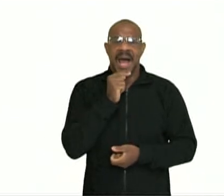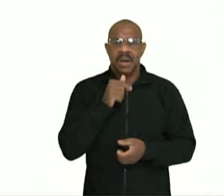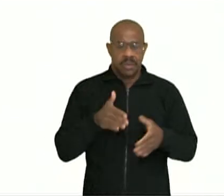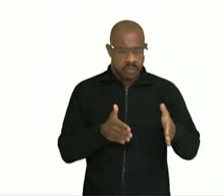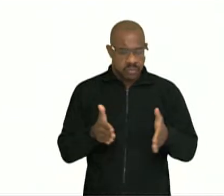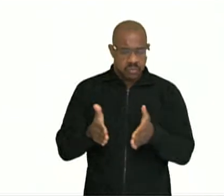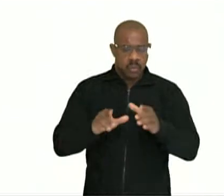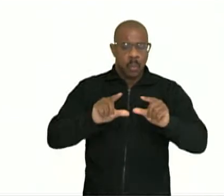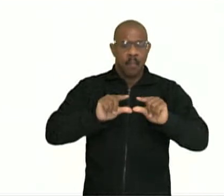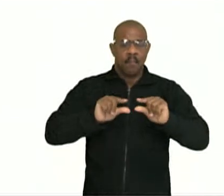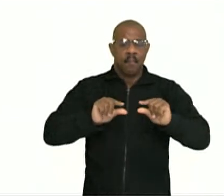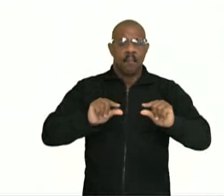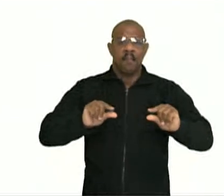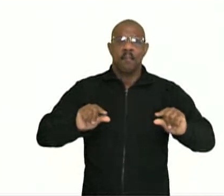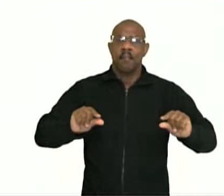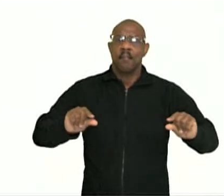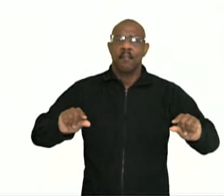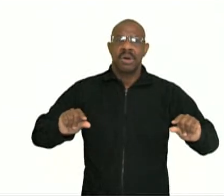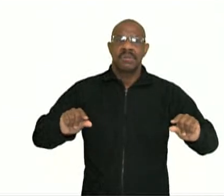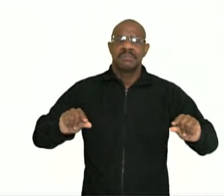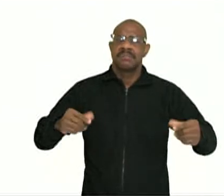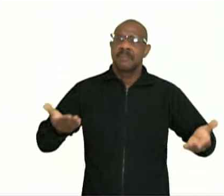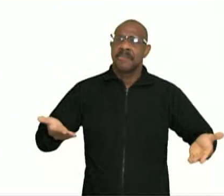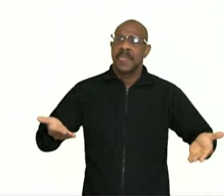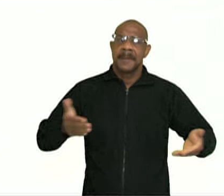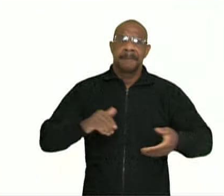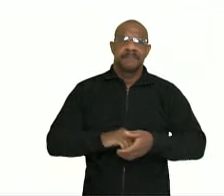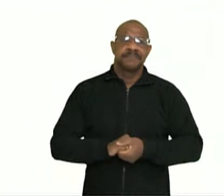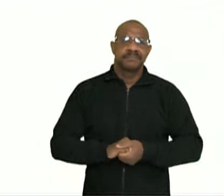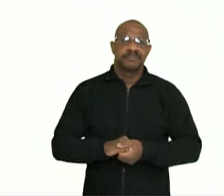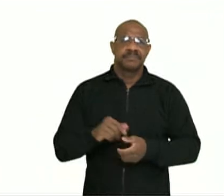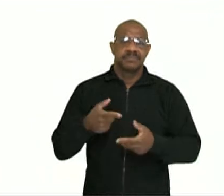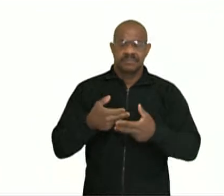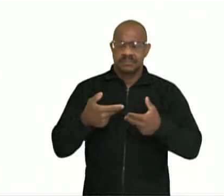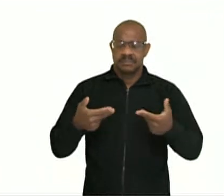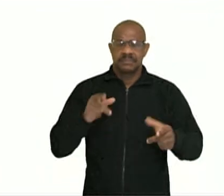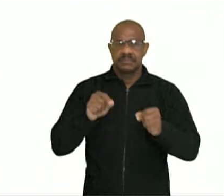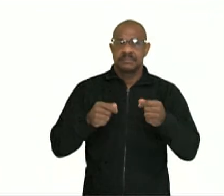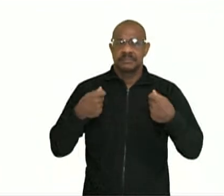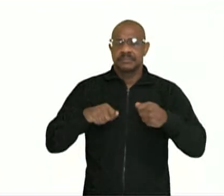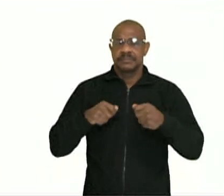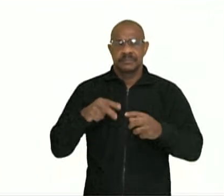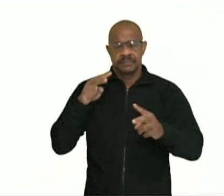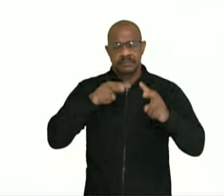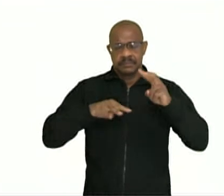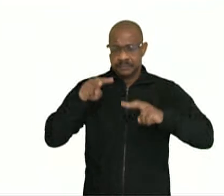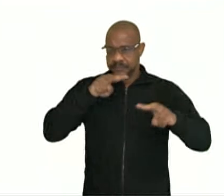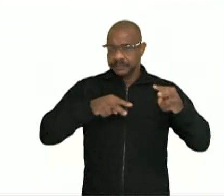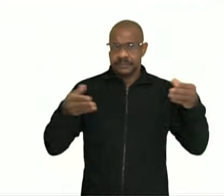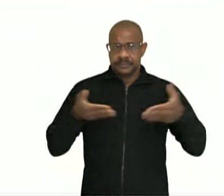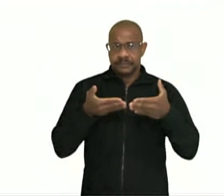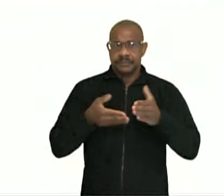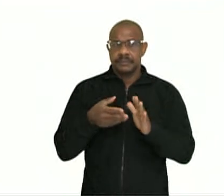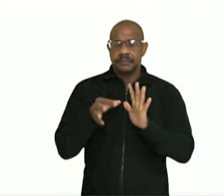Então, com o auxílio desses elementos, vamos analisar um artigo de opinião.